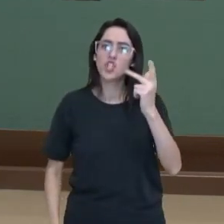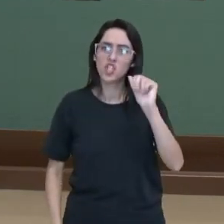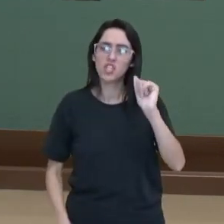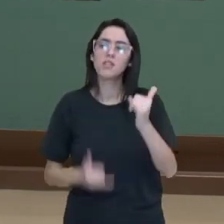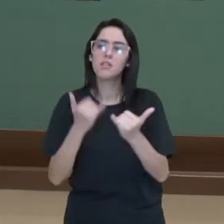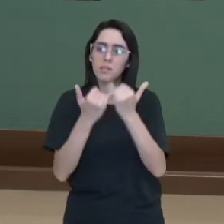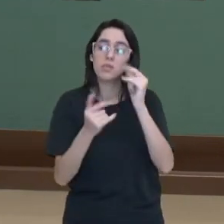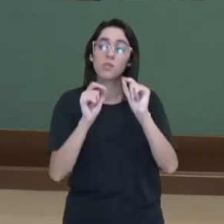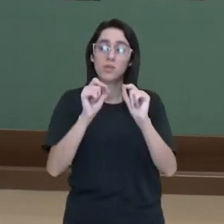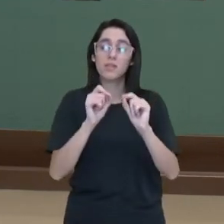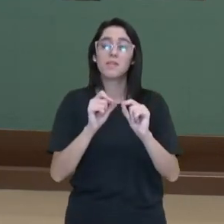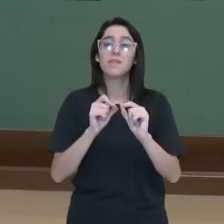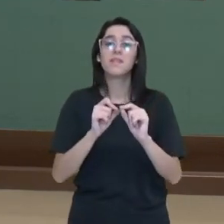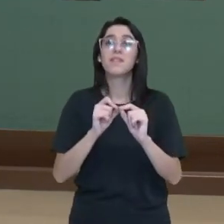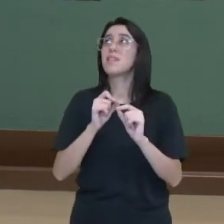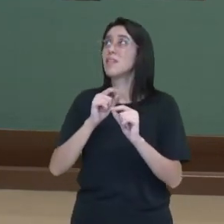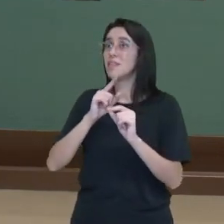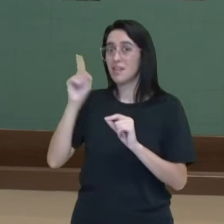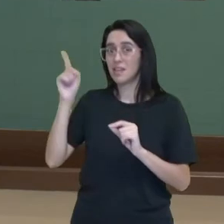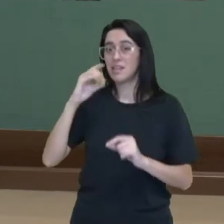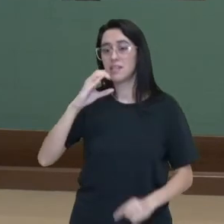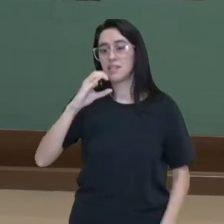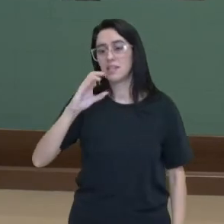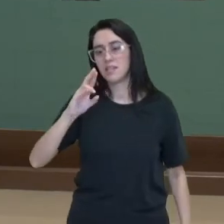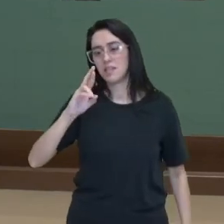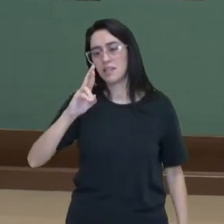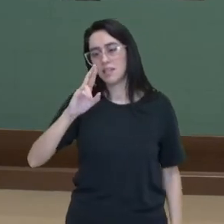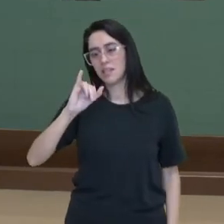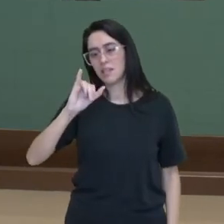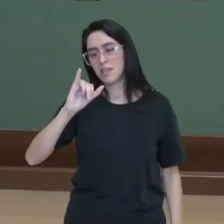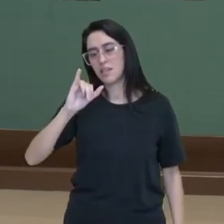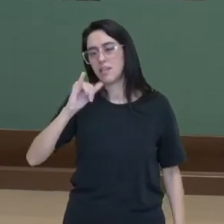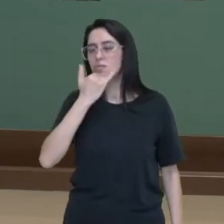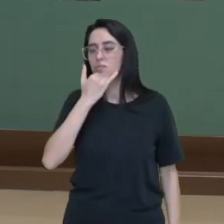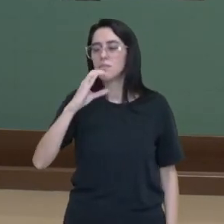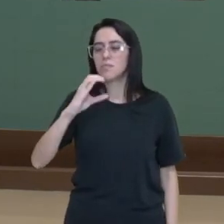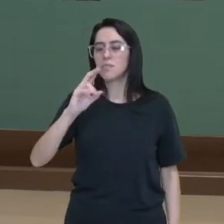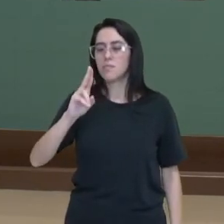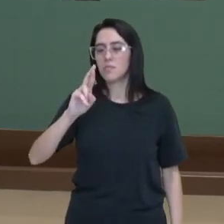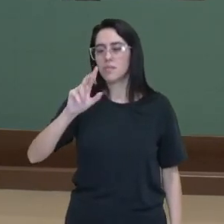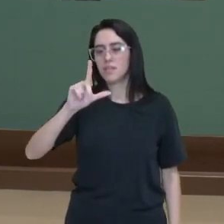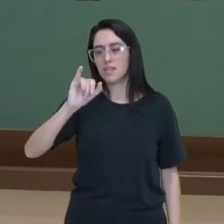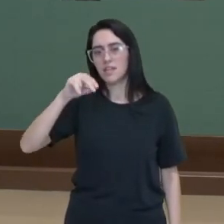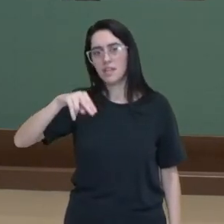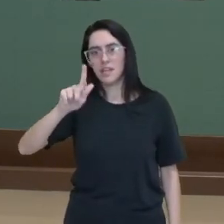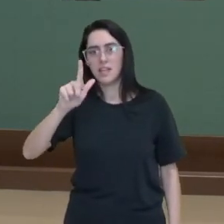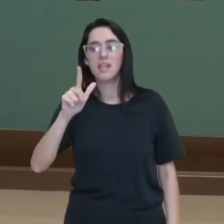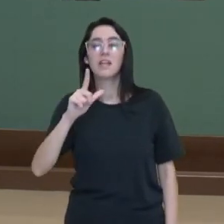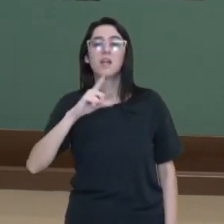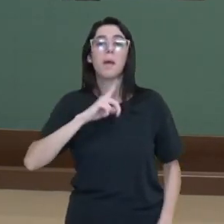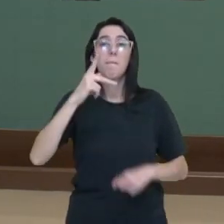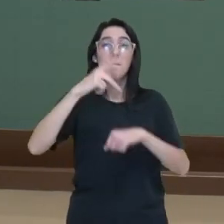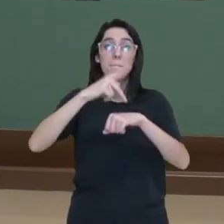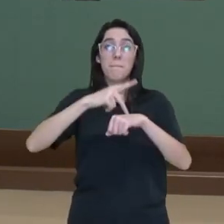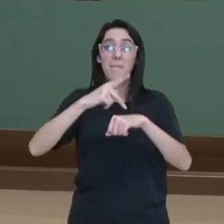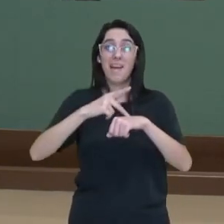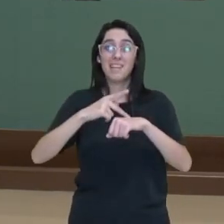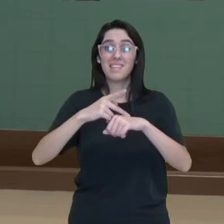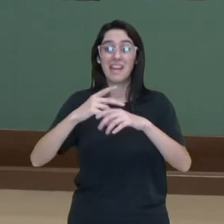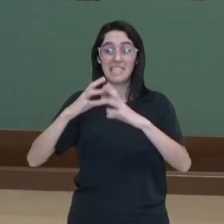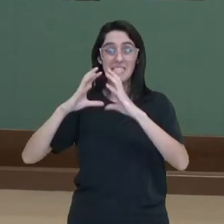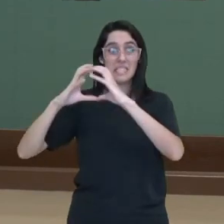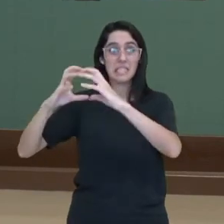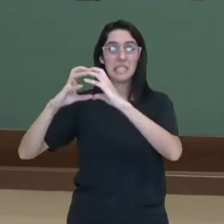um alvo, não tem o balim, né? No lugar das bolas, você tem uma pedra grande de granito e